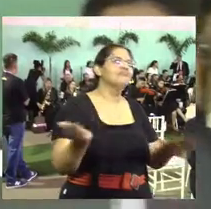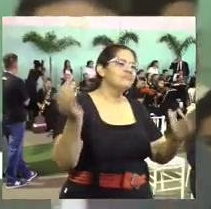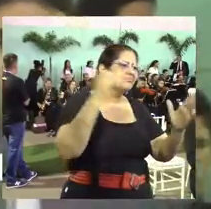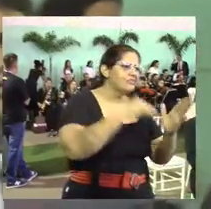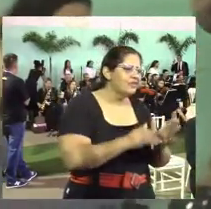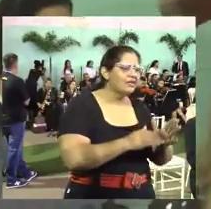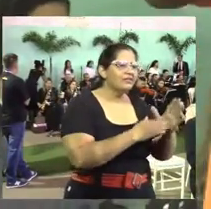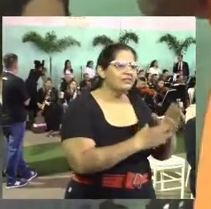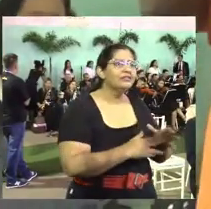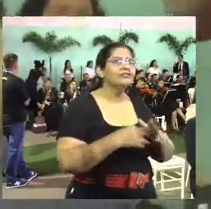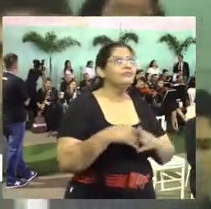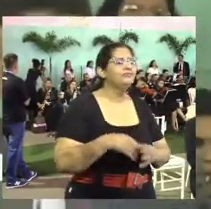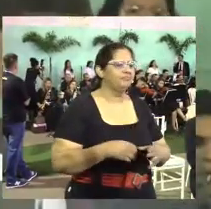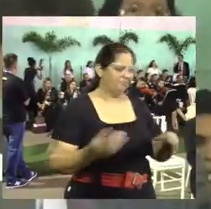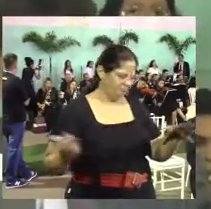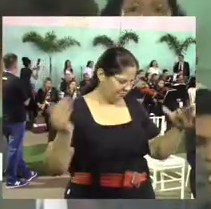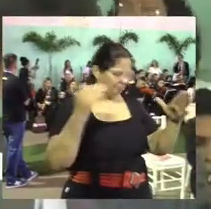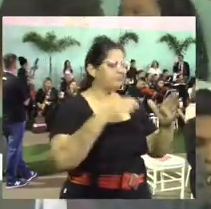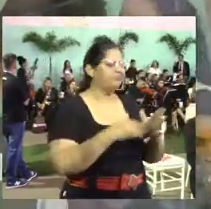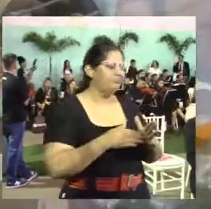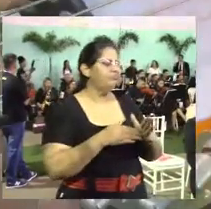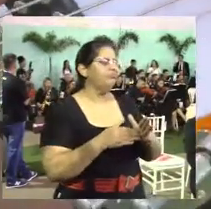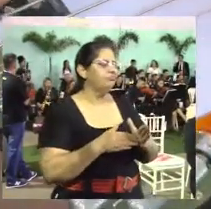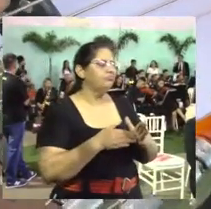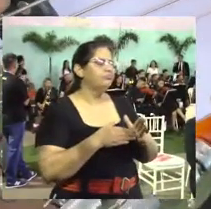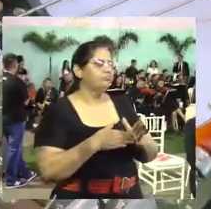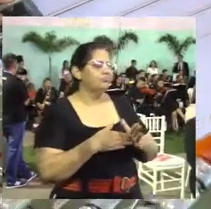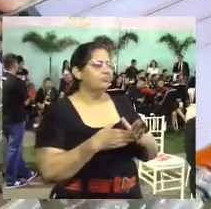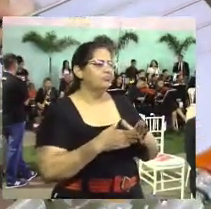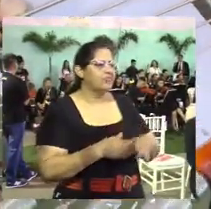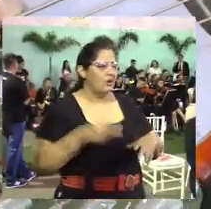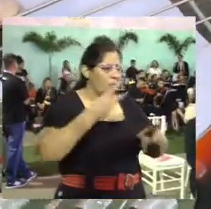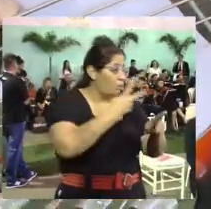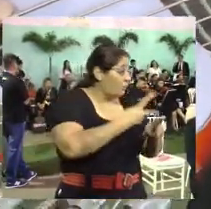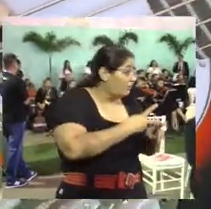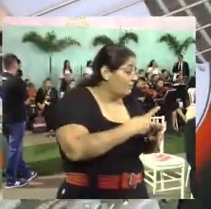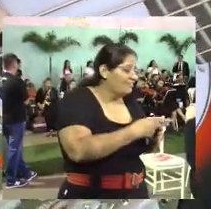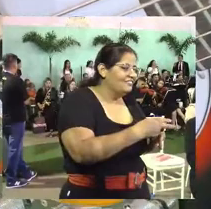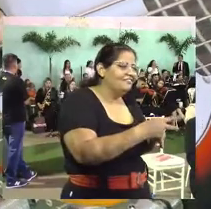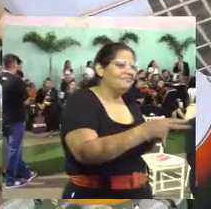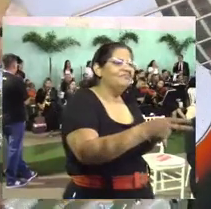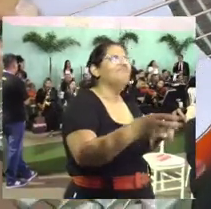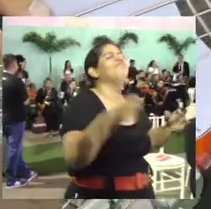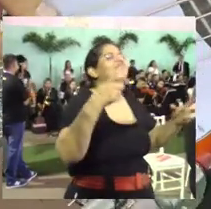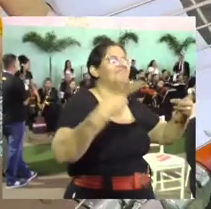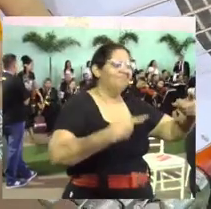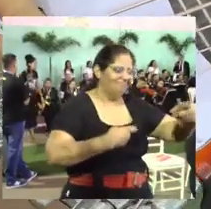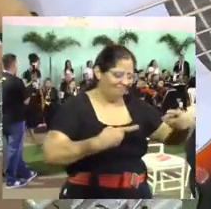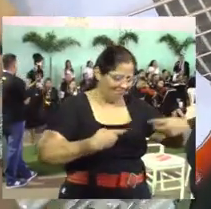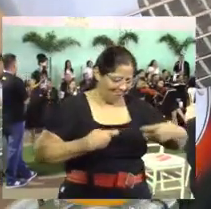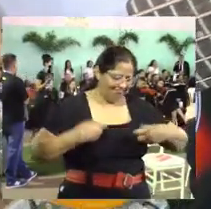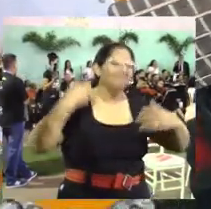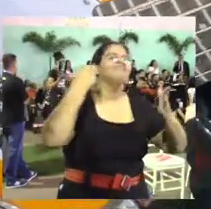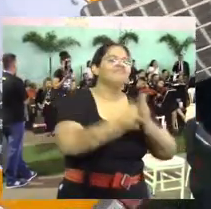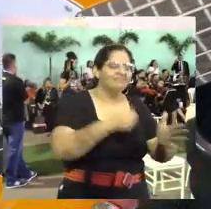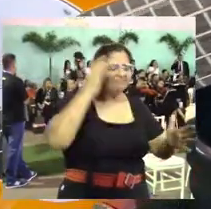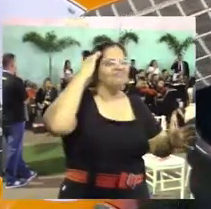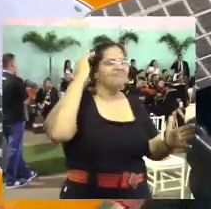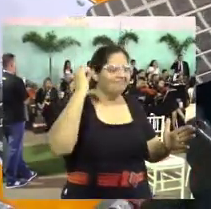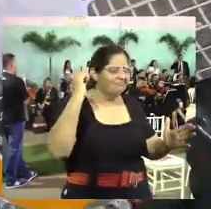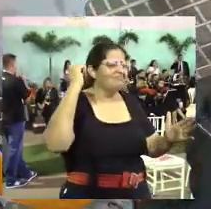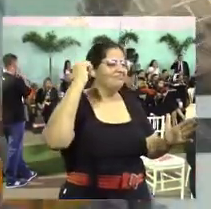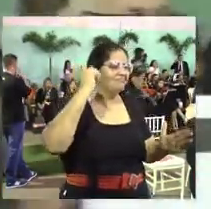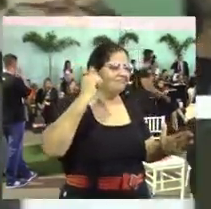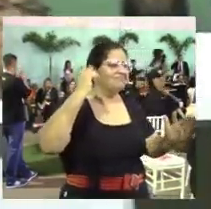aos pouquinhos vai você vai chega lá o que o vencedor mas fique